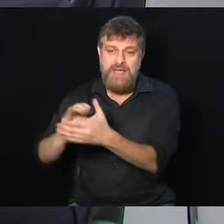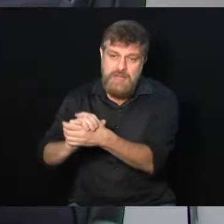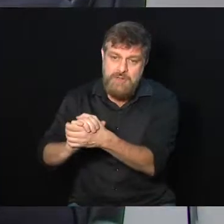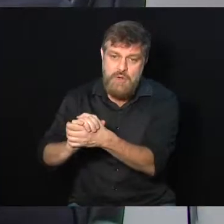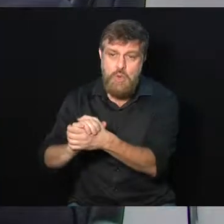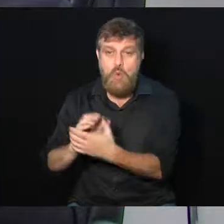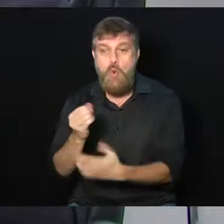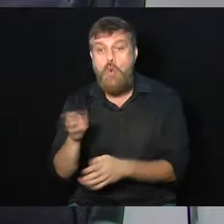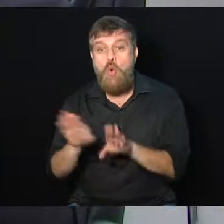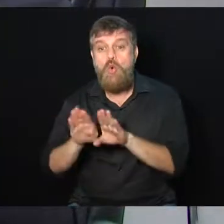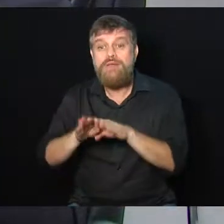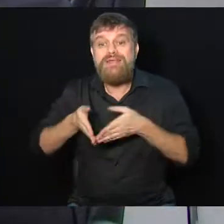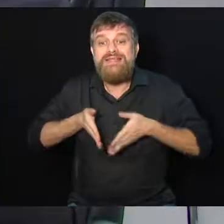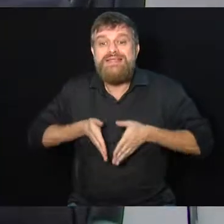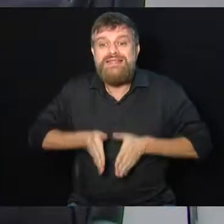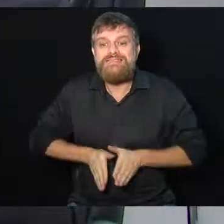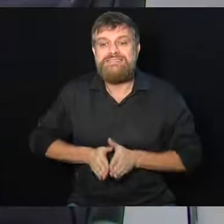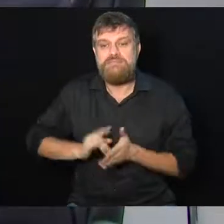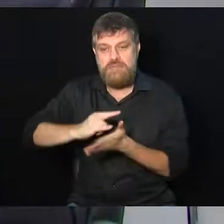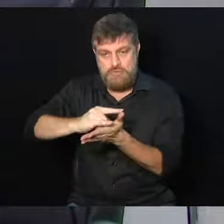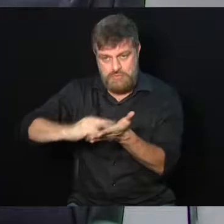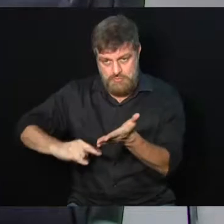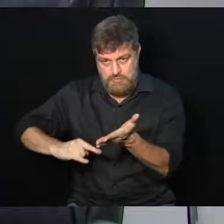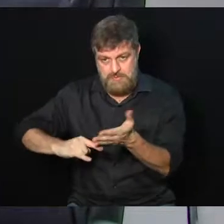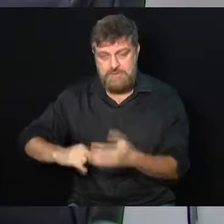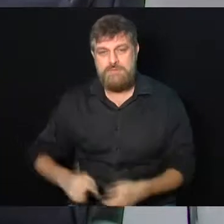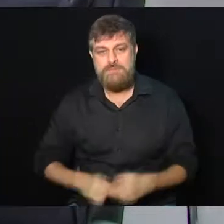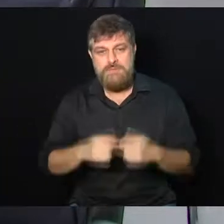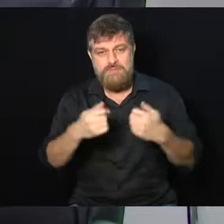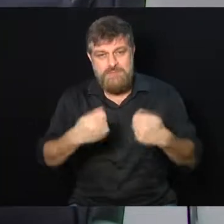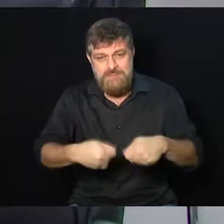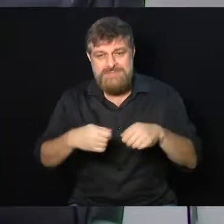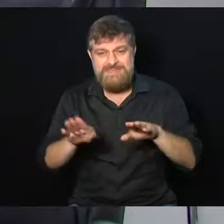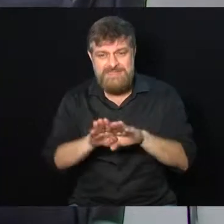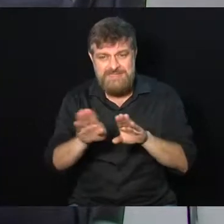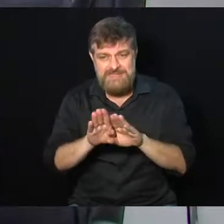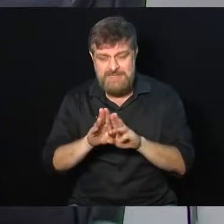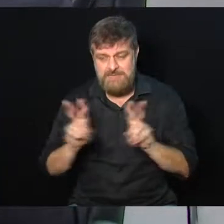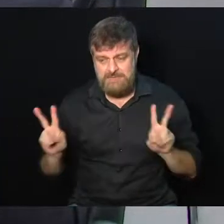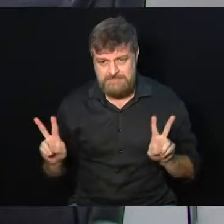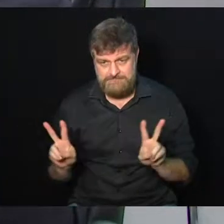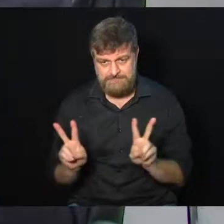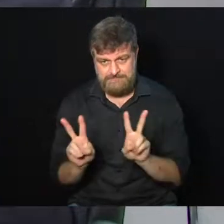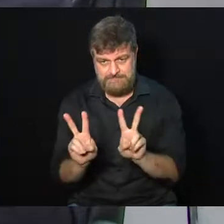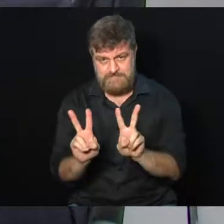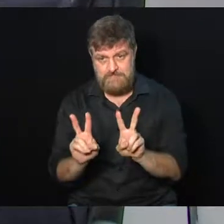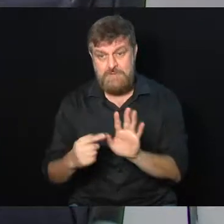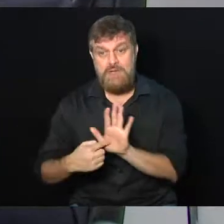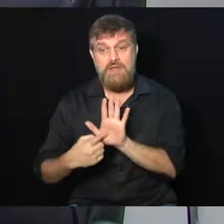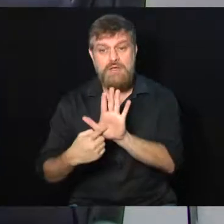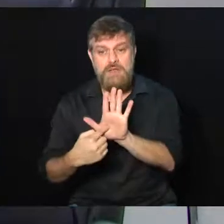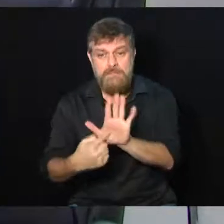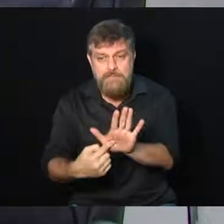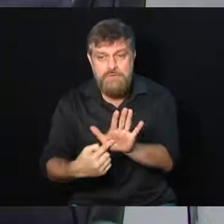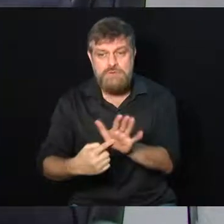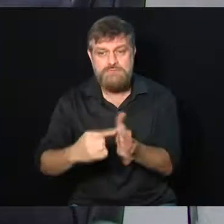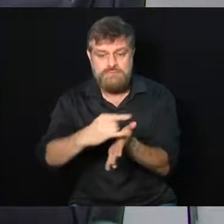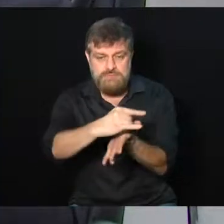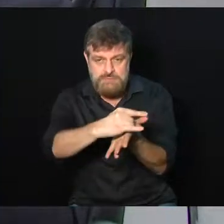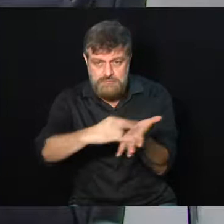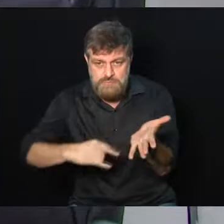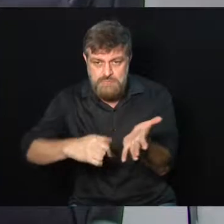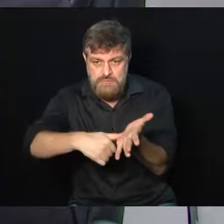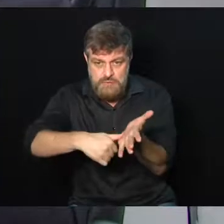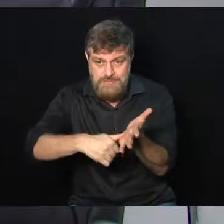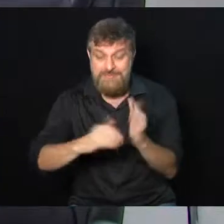casamento ou de nascimento, é necessário que as partes também apresentem os documentos